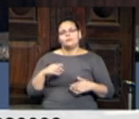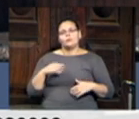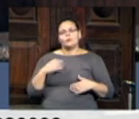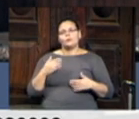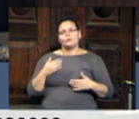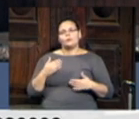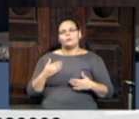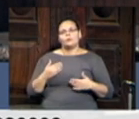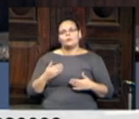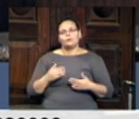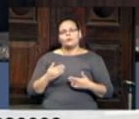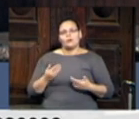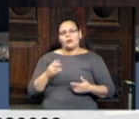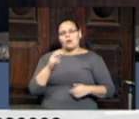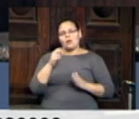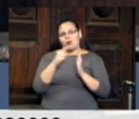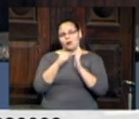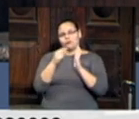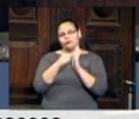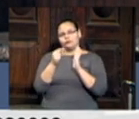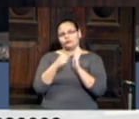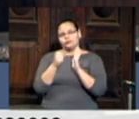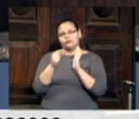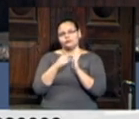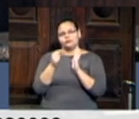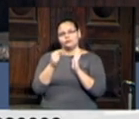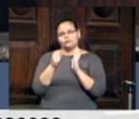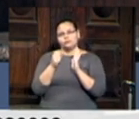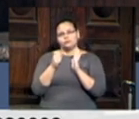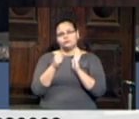O artigo